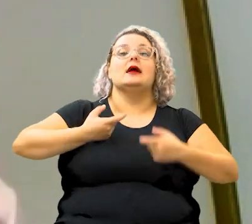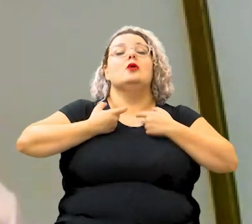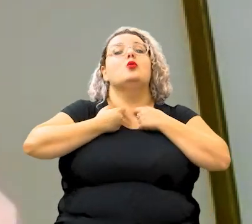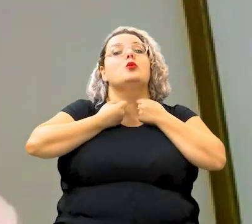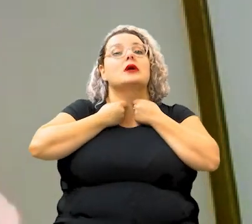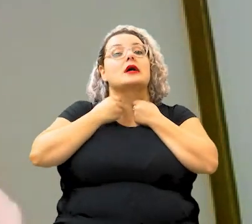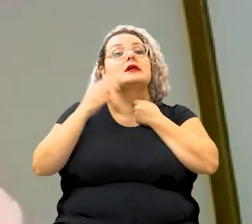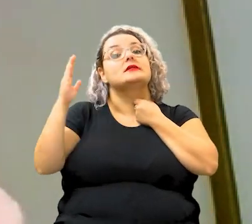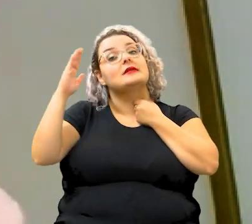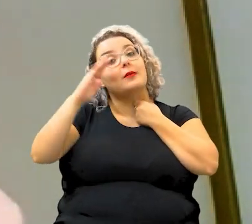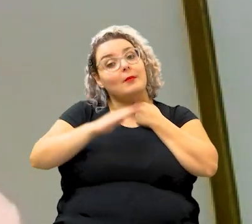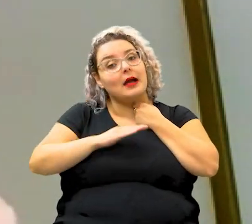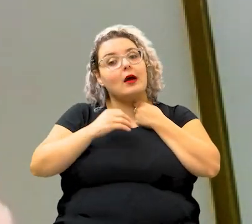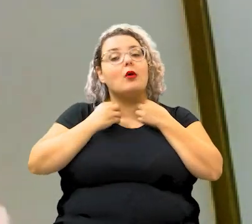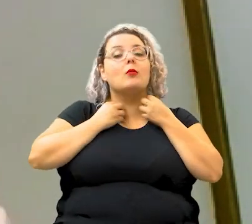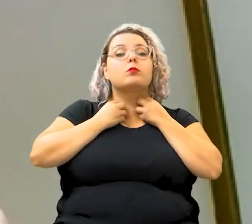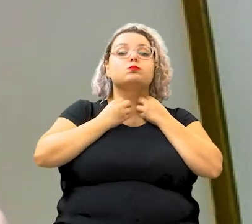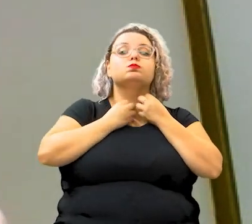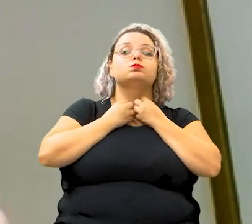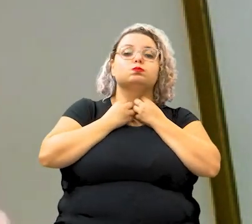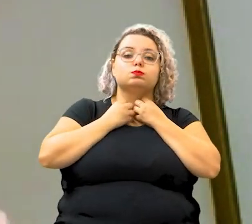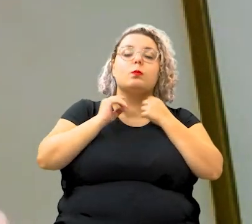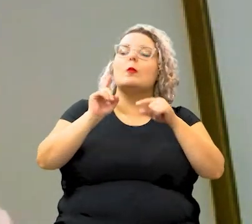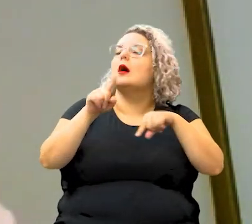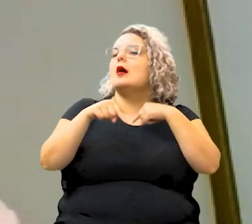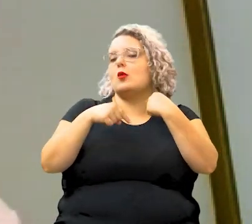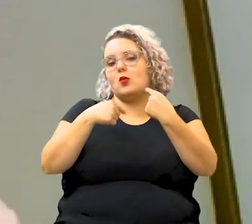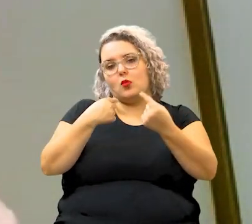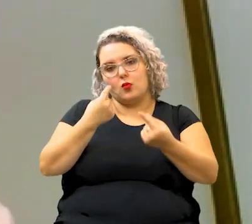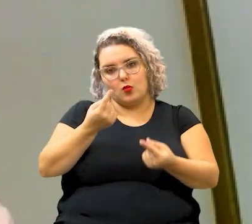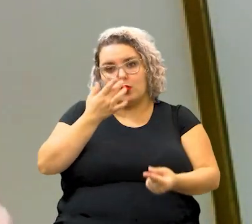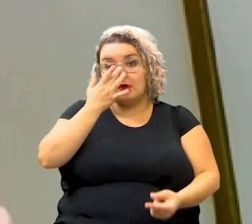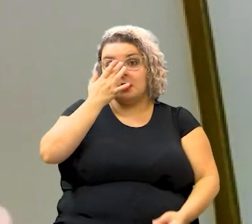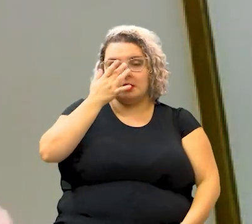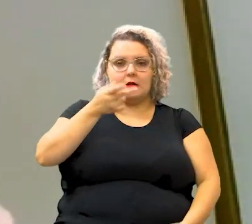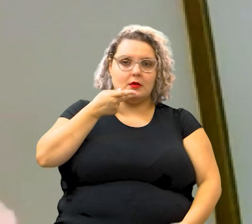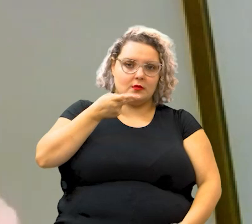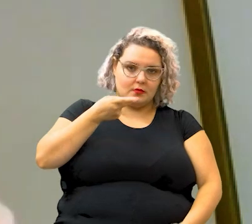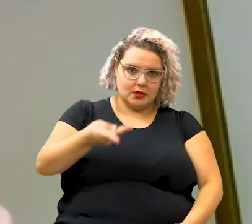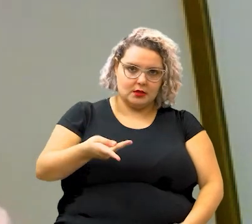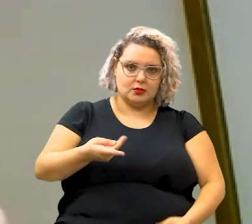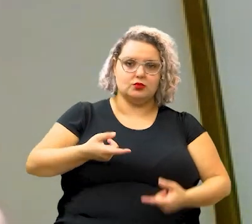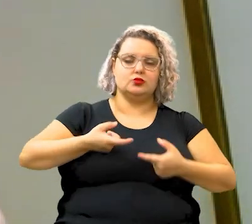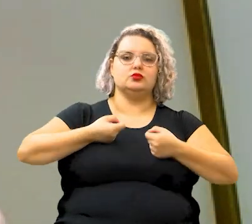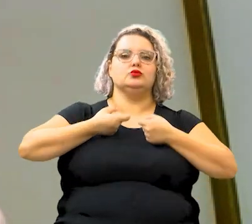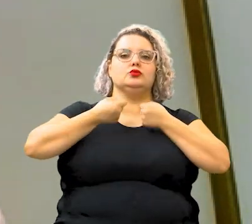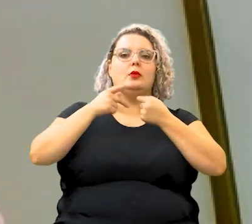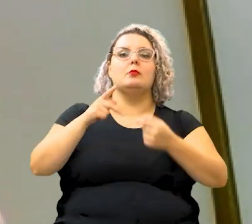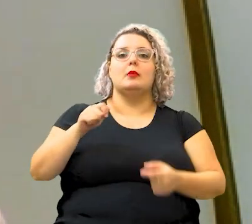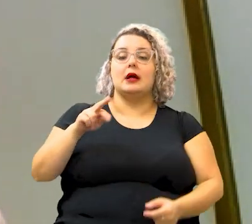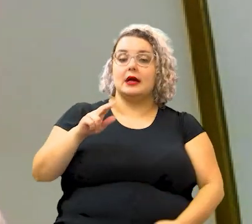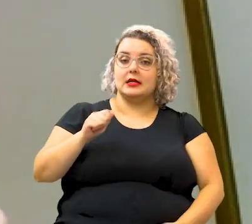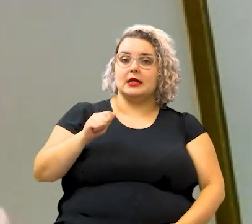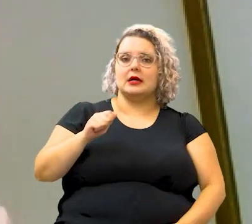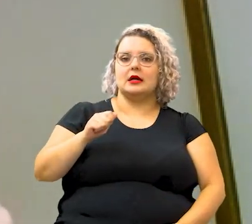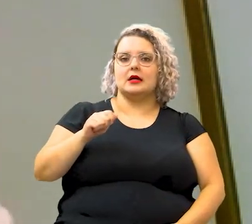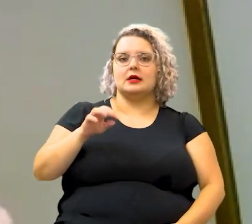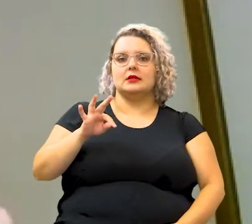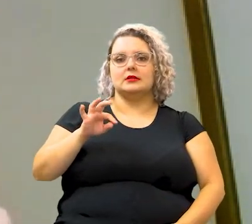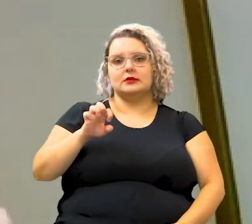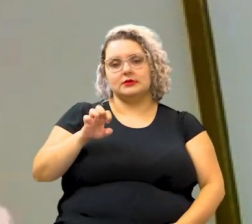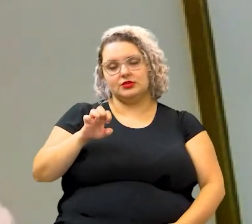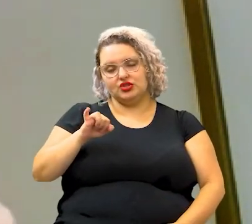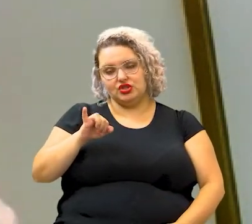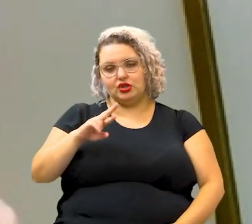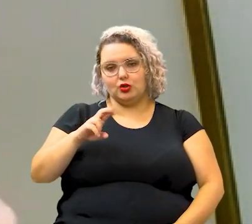tumor maligno, né? E aí a situação é outra, porque daí a gente está falando de um câncer de paratireoide, mas felizmente ele é